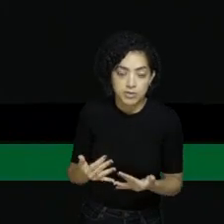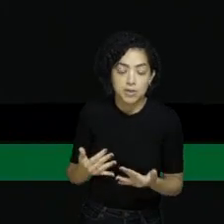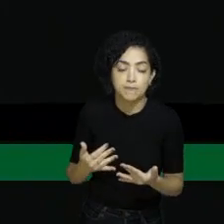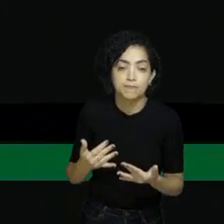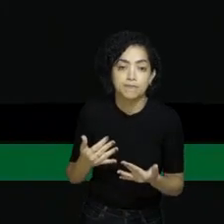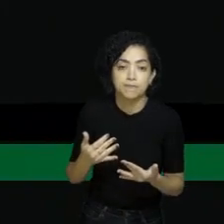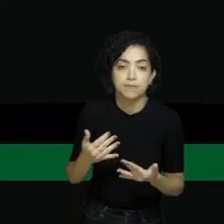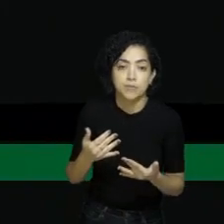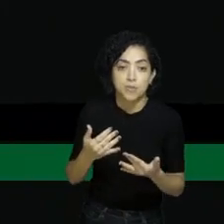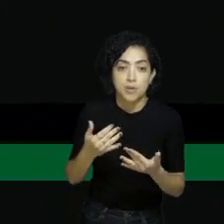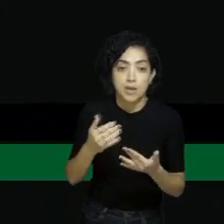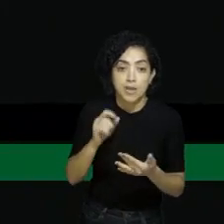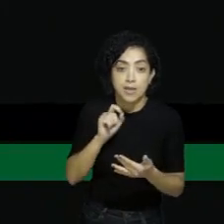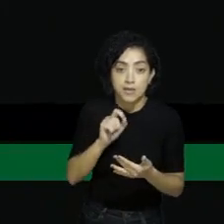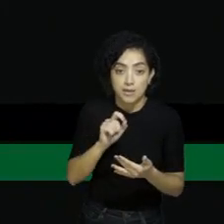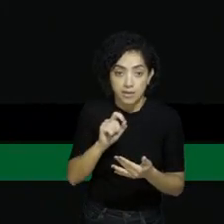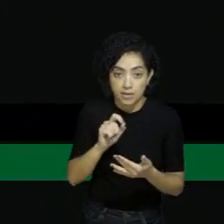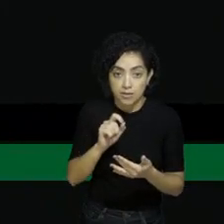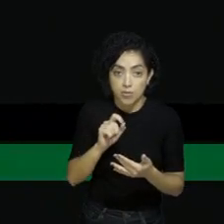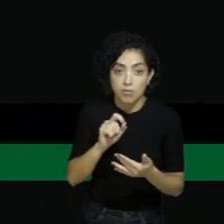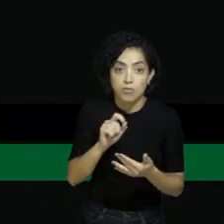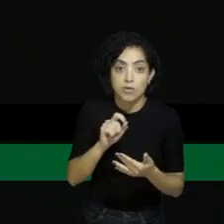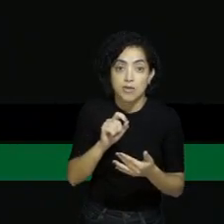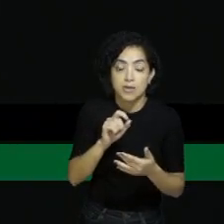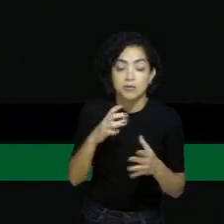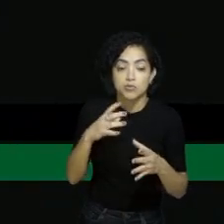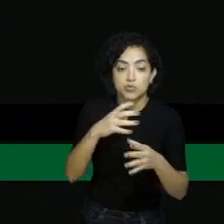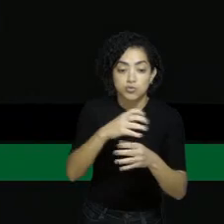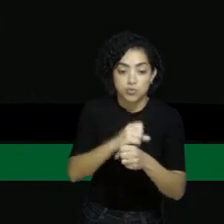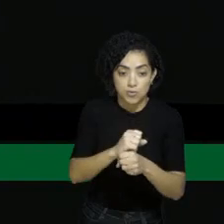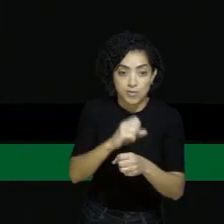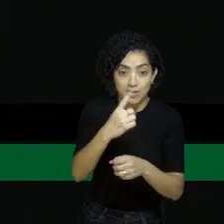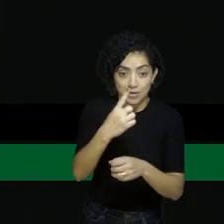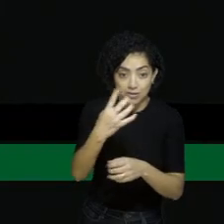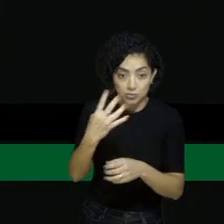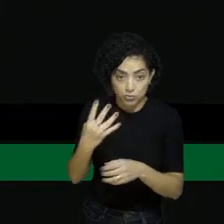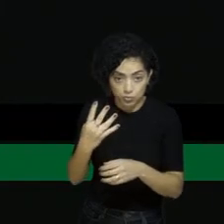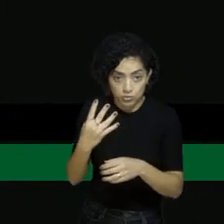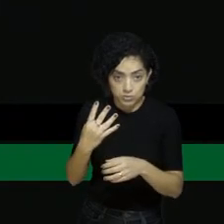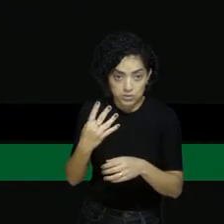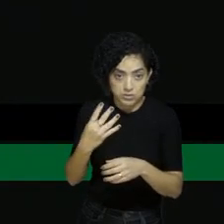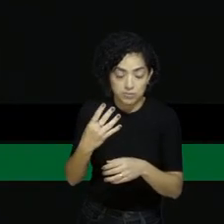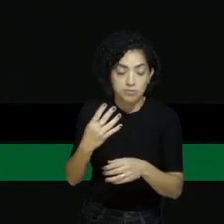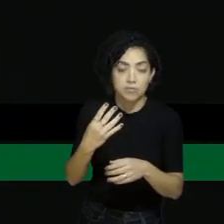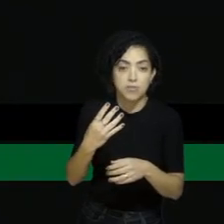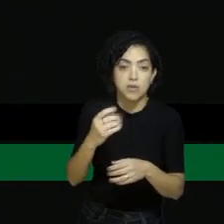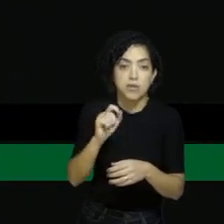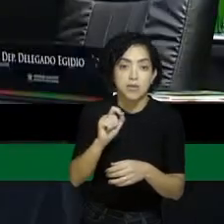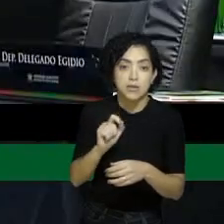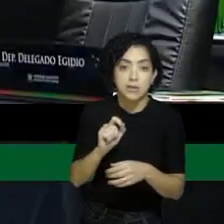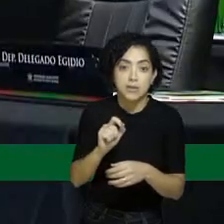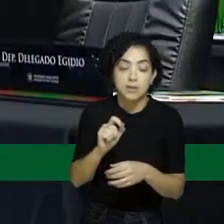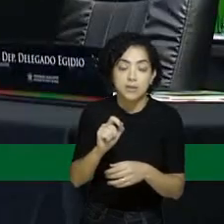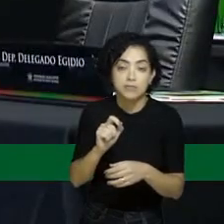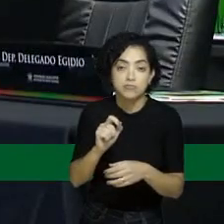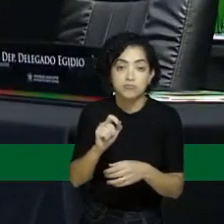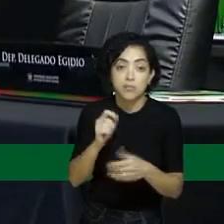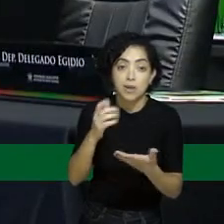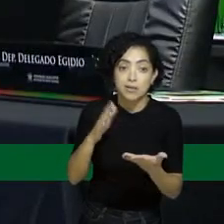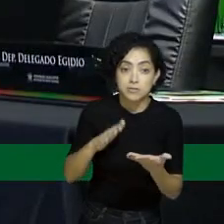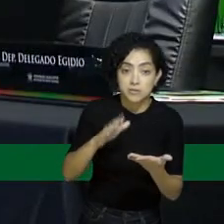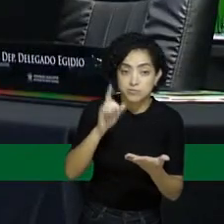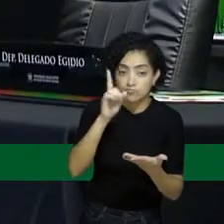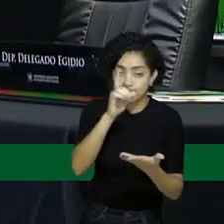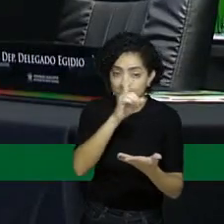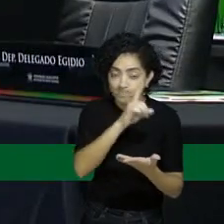cooperativa central Aurora é uma sociedade de 14 cooperativas singulares, que individualmente, com dificuldades de